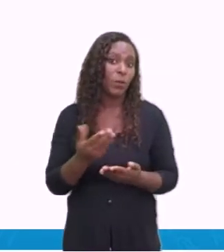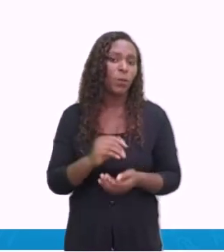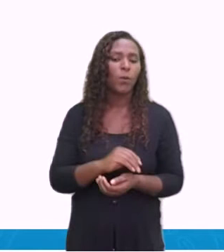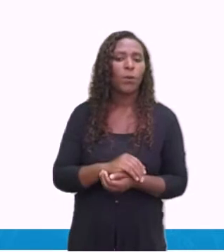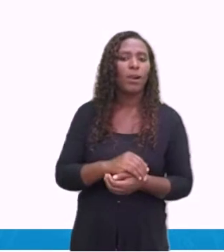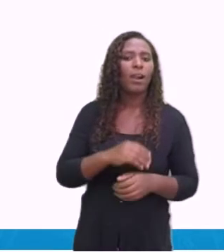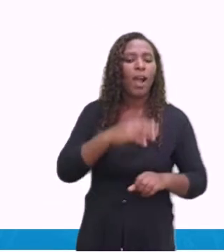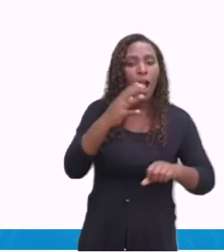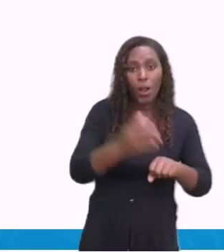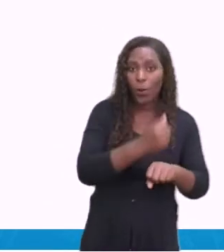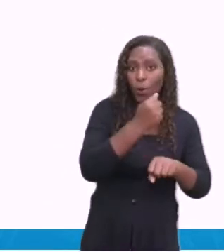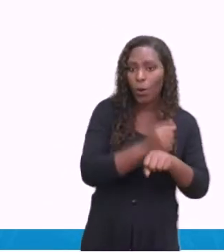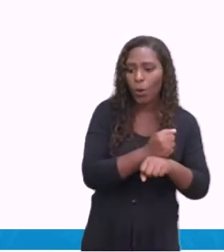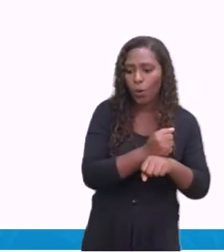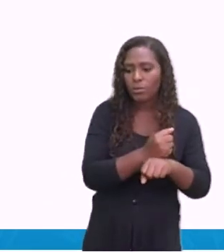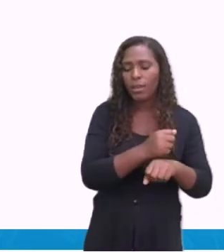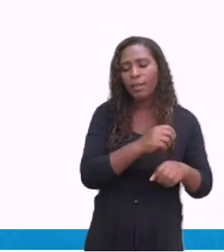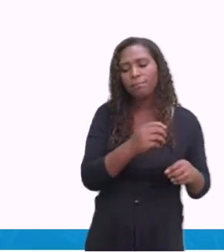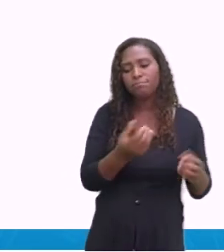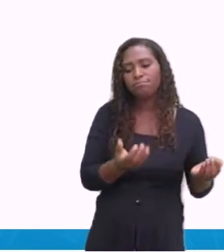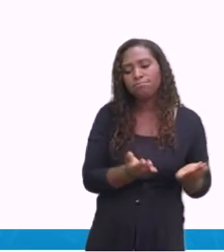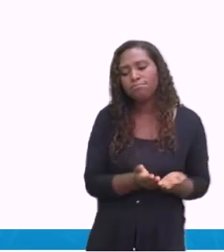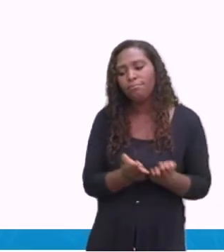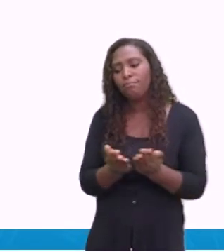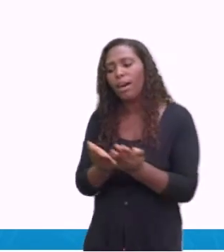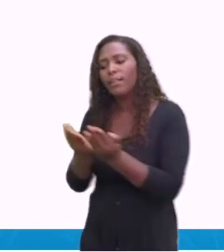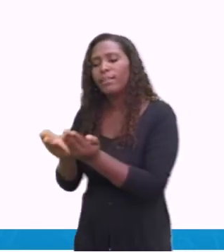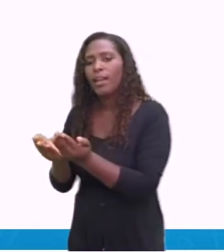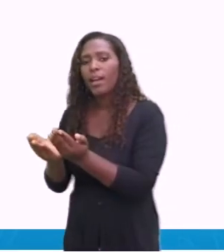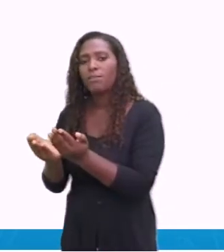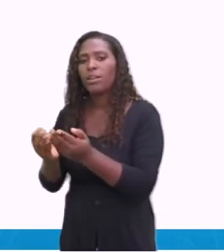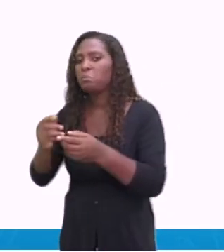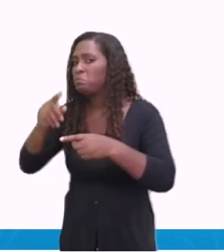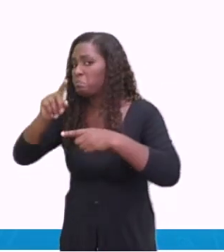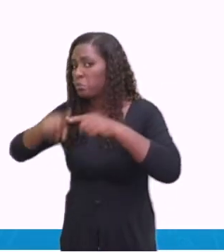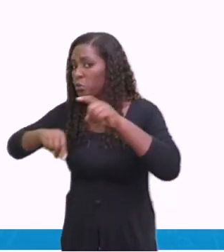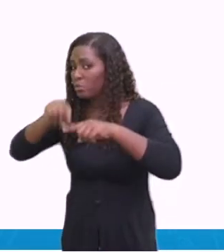metrópole. Tinha uma economia especializada.